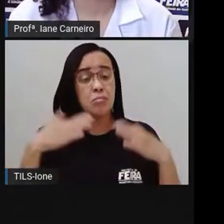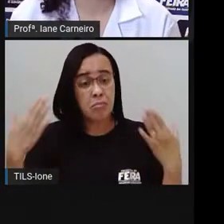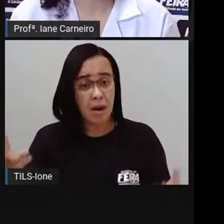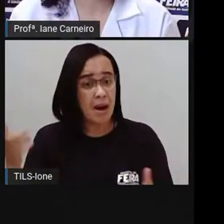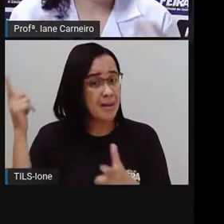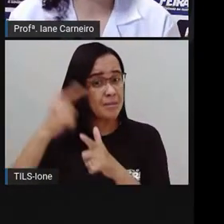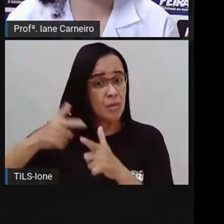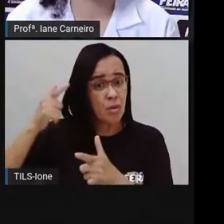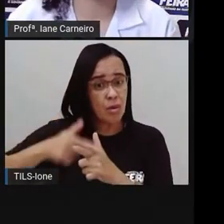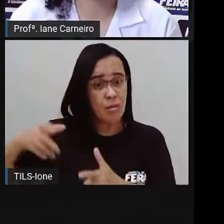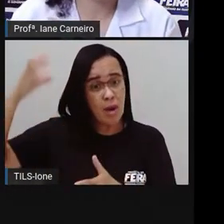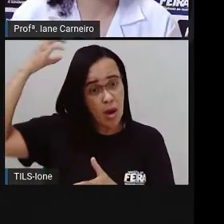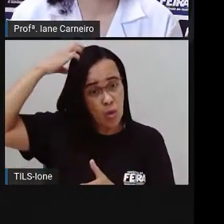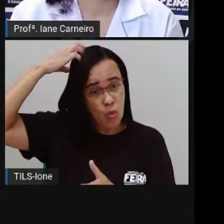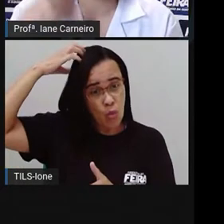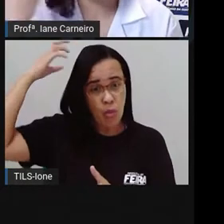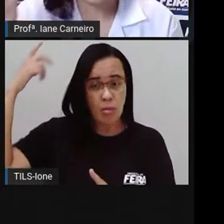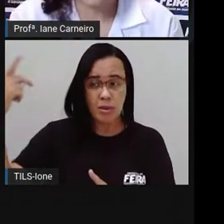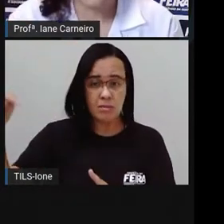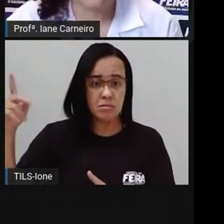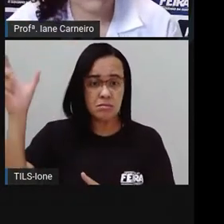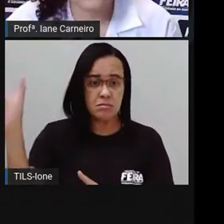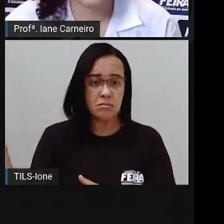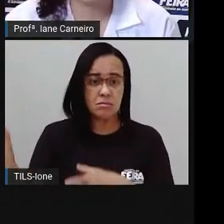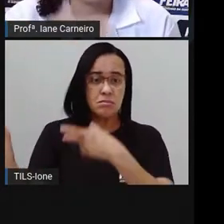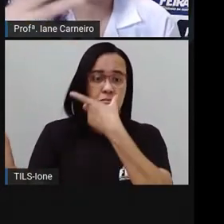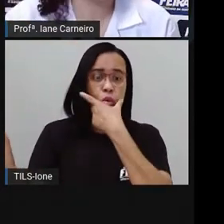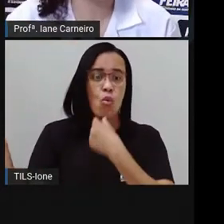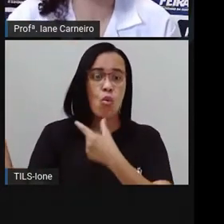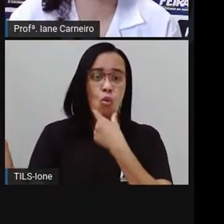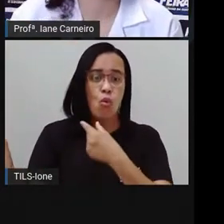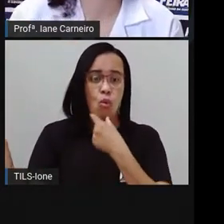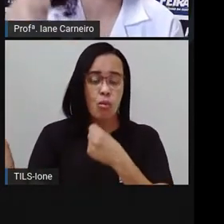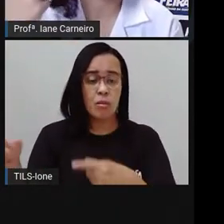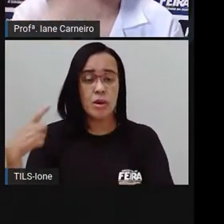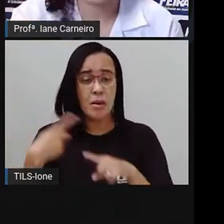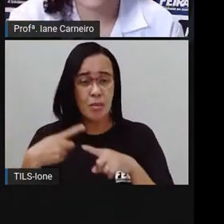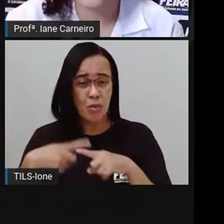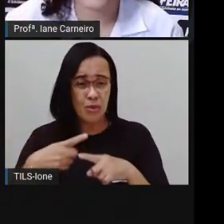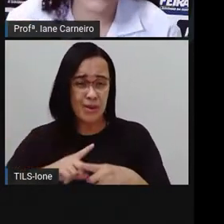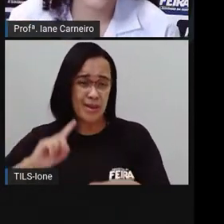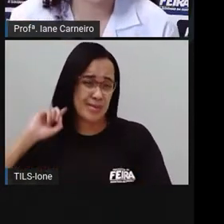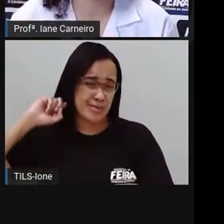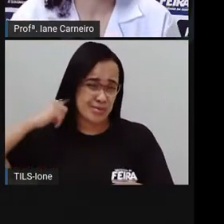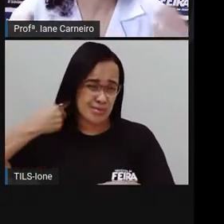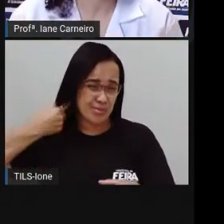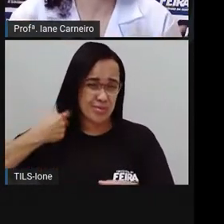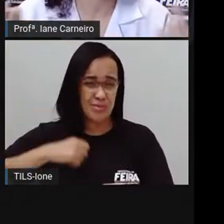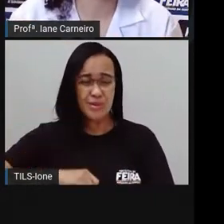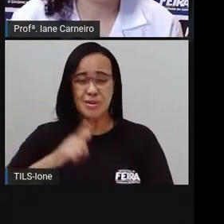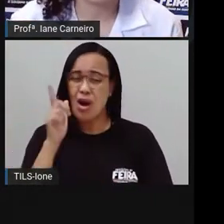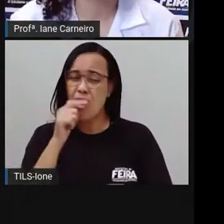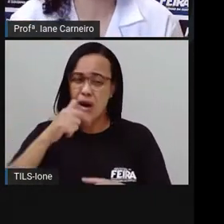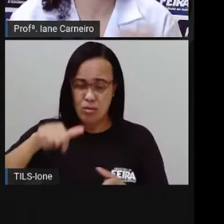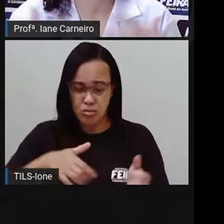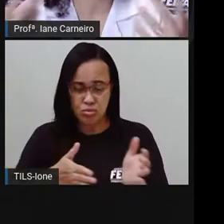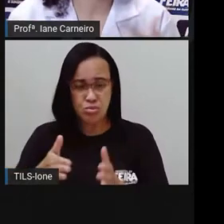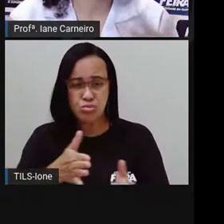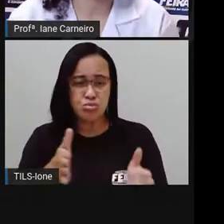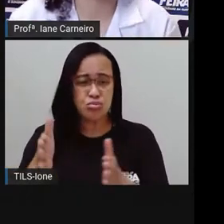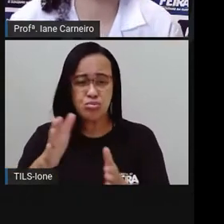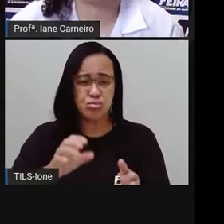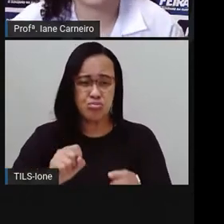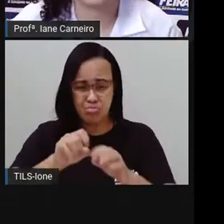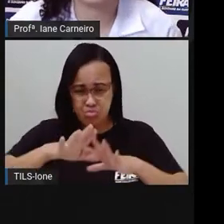homem, né, causa. Por quê? O homem joga, né, polui os rios, polui as ruas, e também os governantes, né,